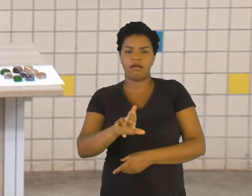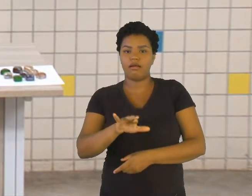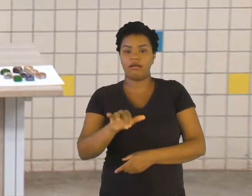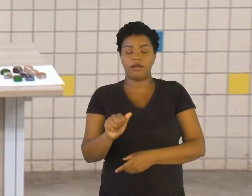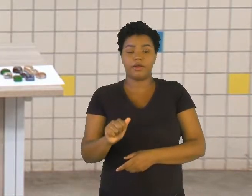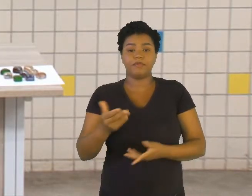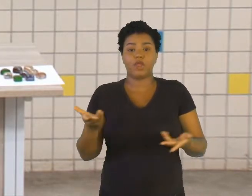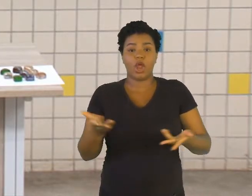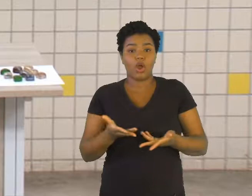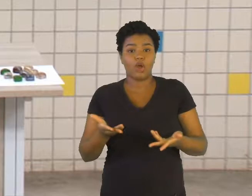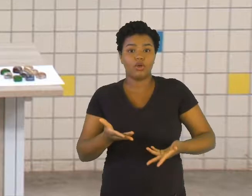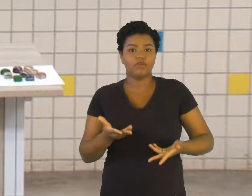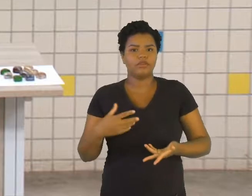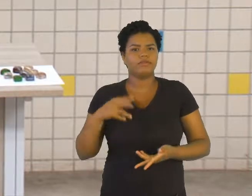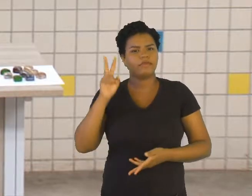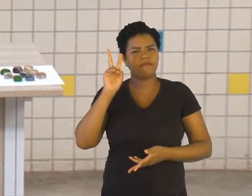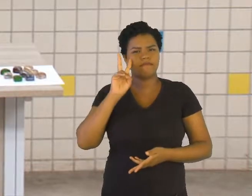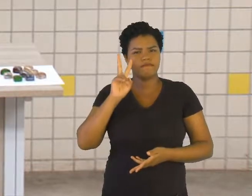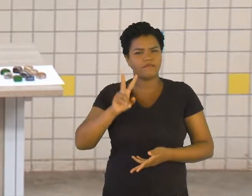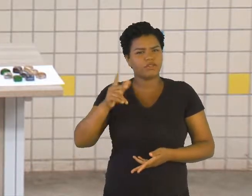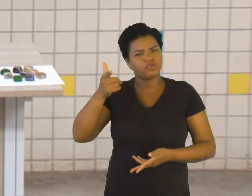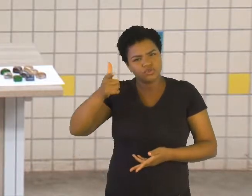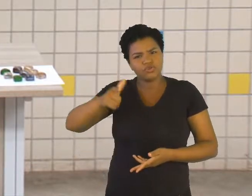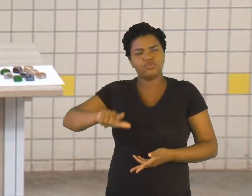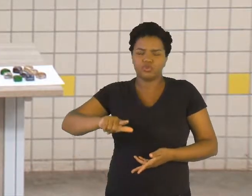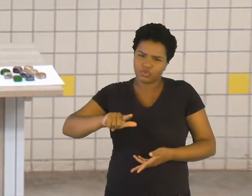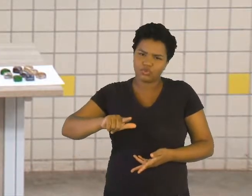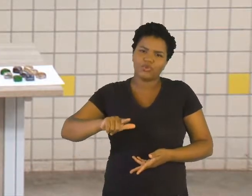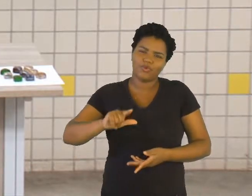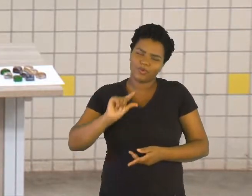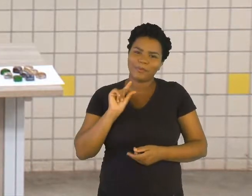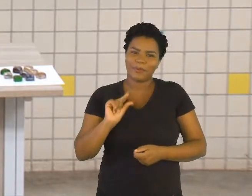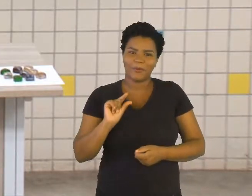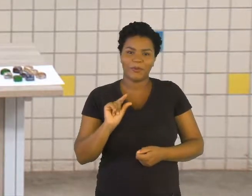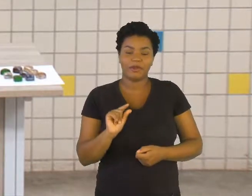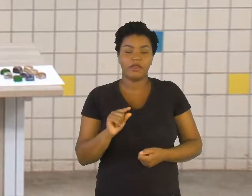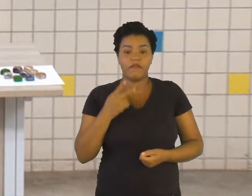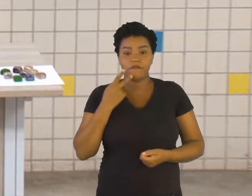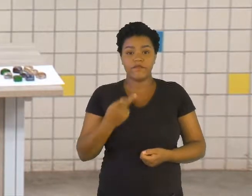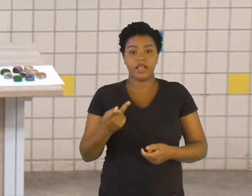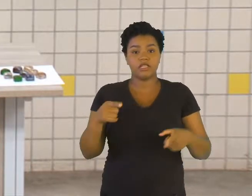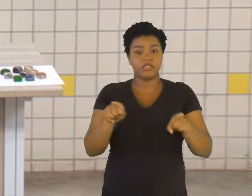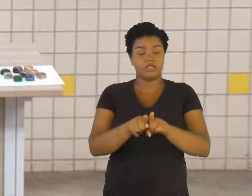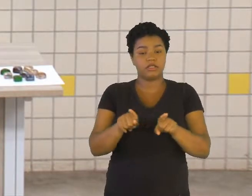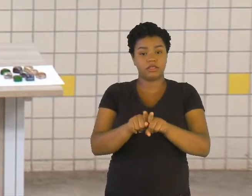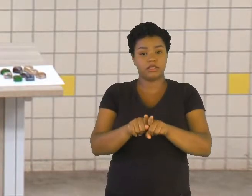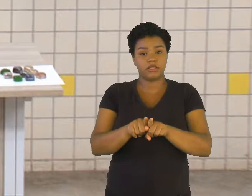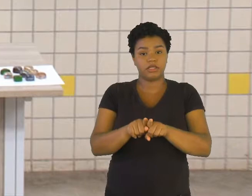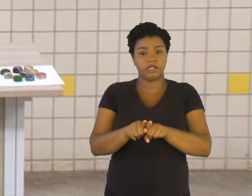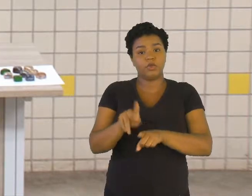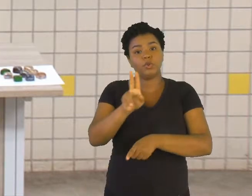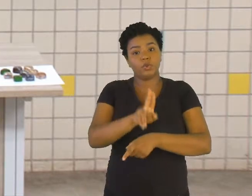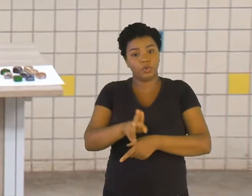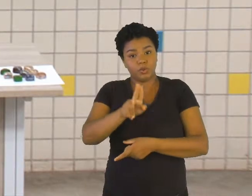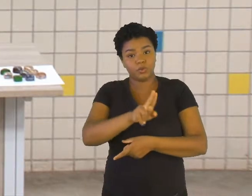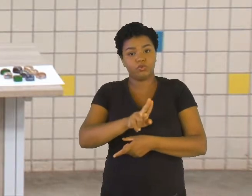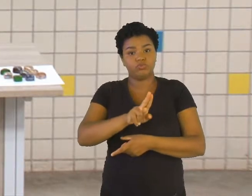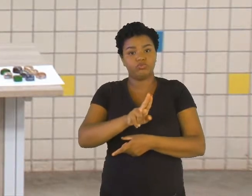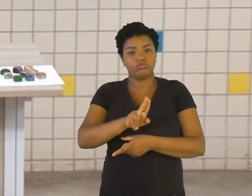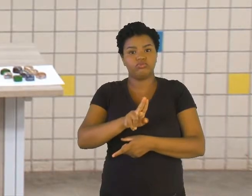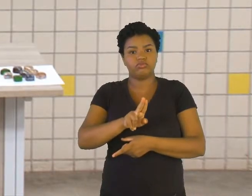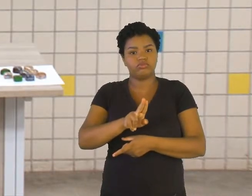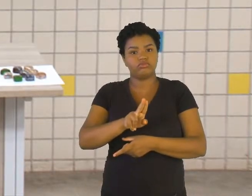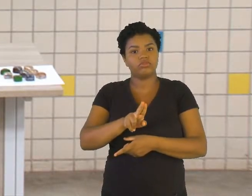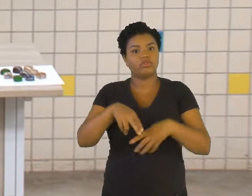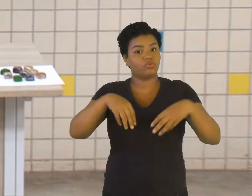estar revendo um pouquinho, mas falando também dos usos dele